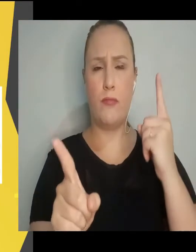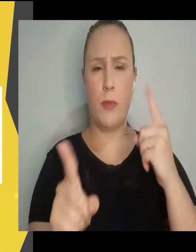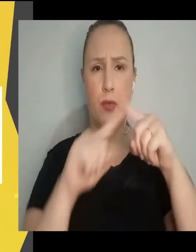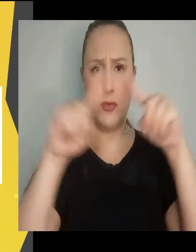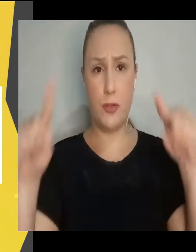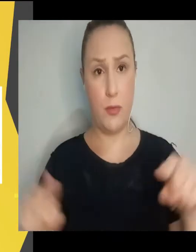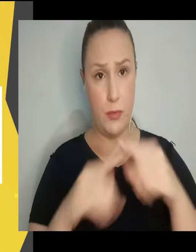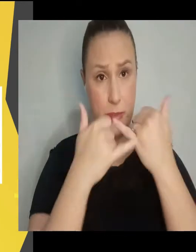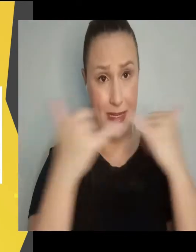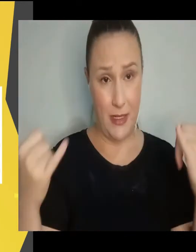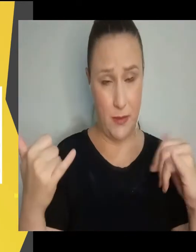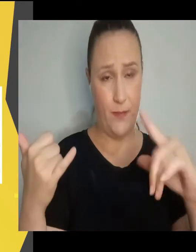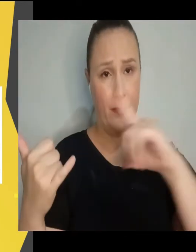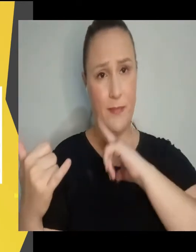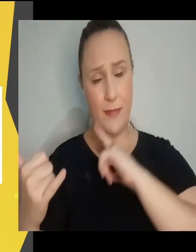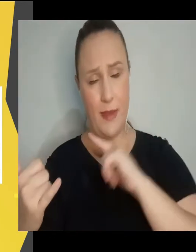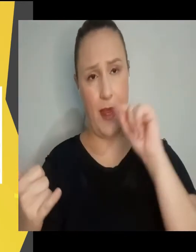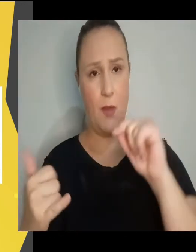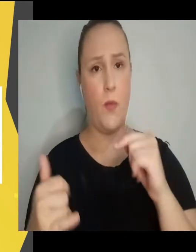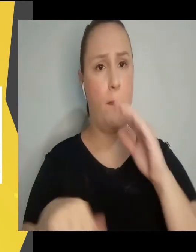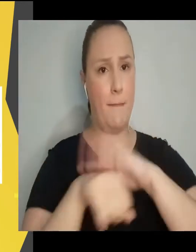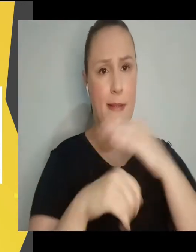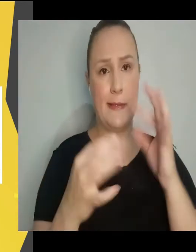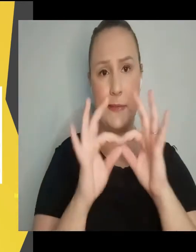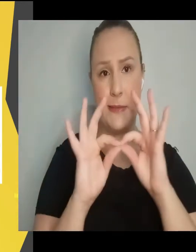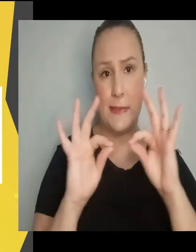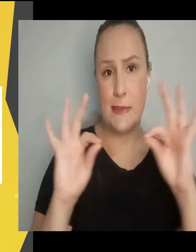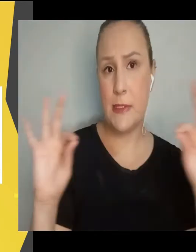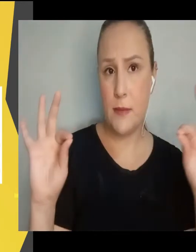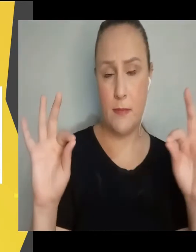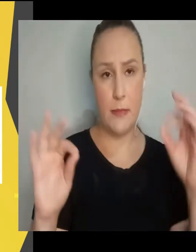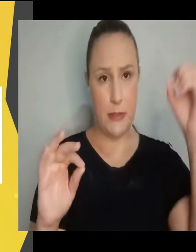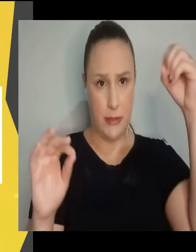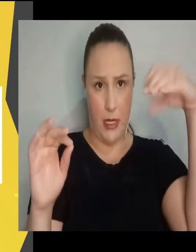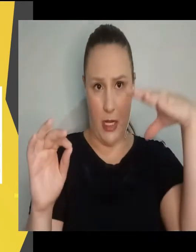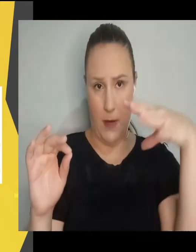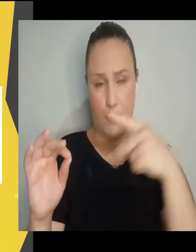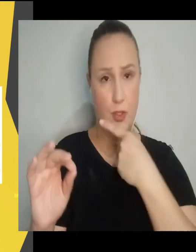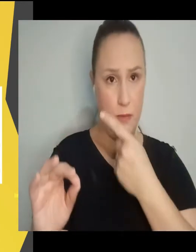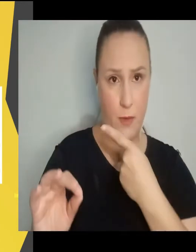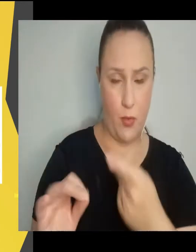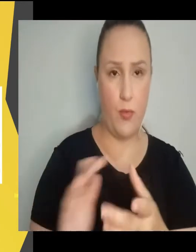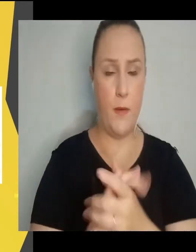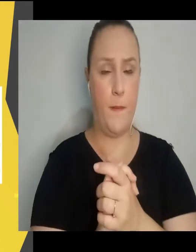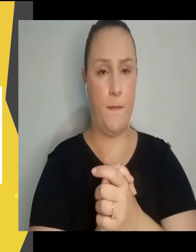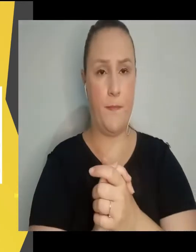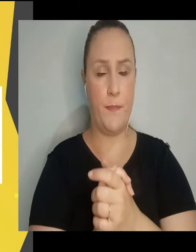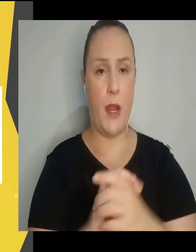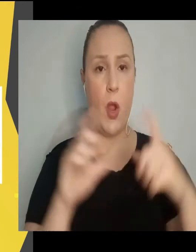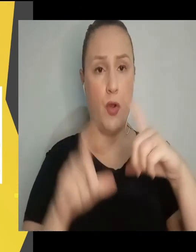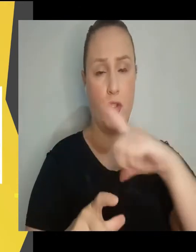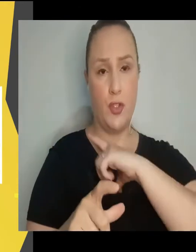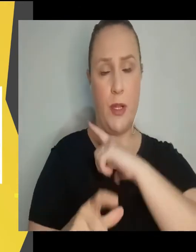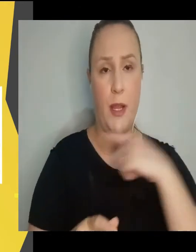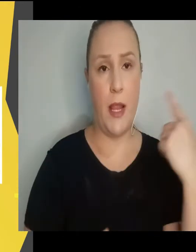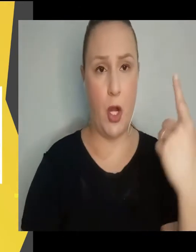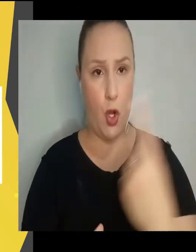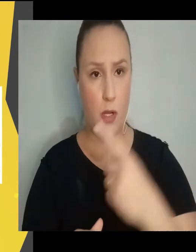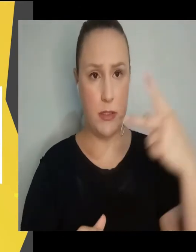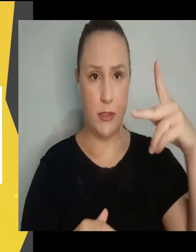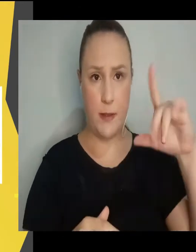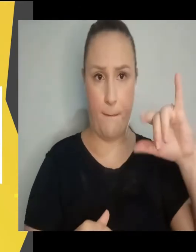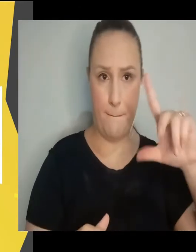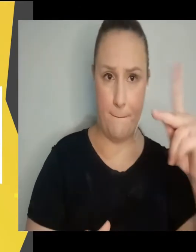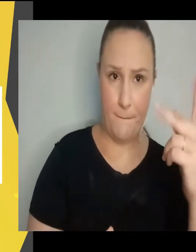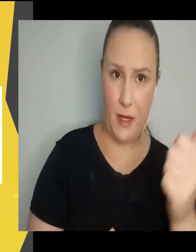Onde a gente encontra então circuitos elétricos? Tem desde o mais simples, como o da lâmpada que a gente acabou de comentar, da